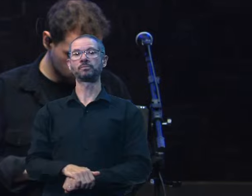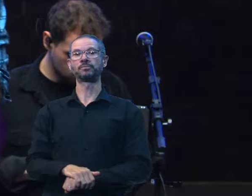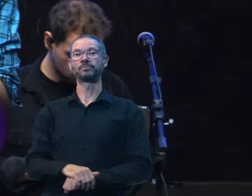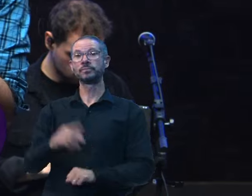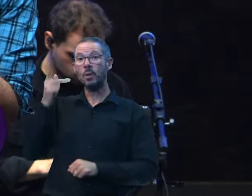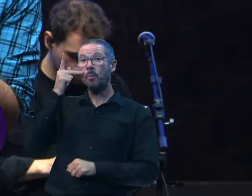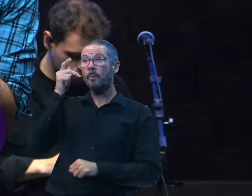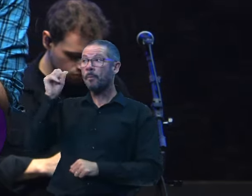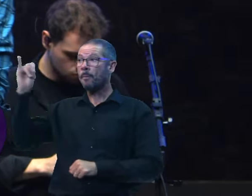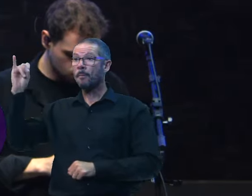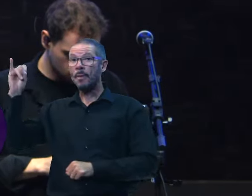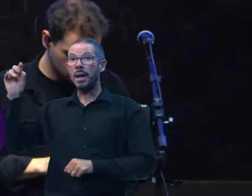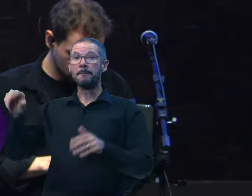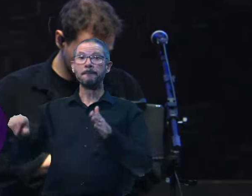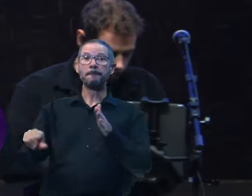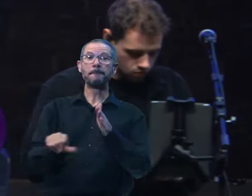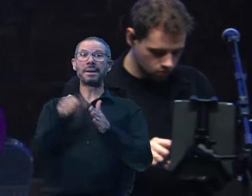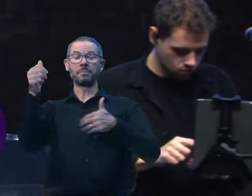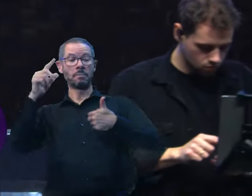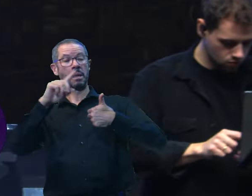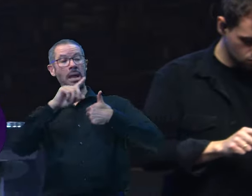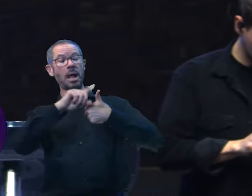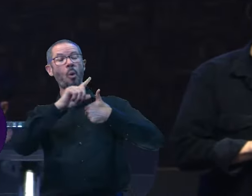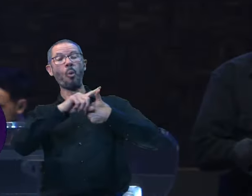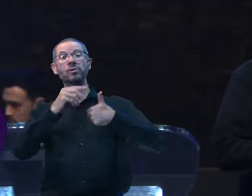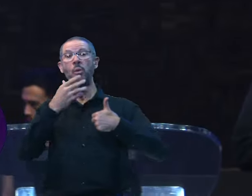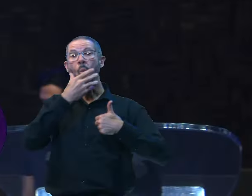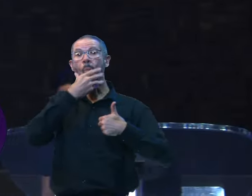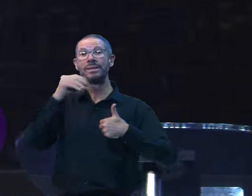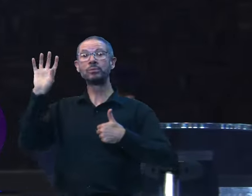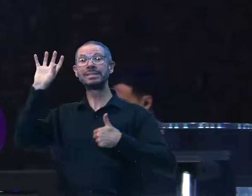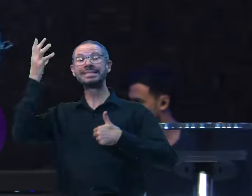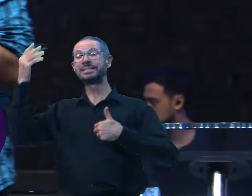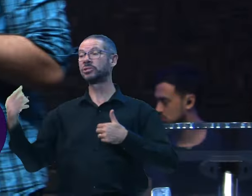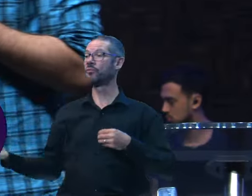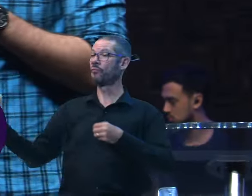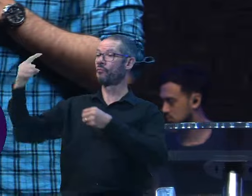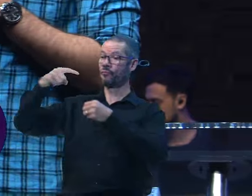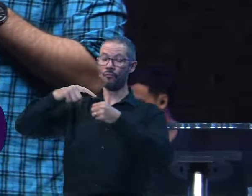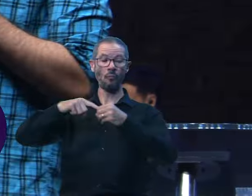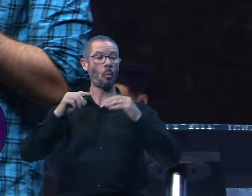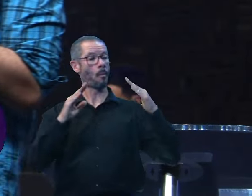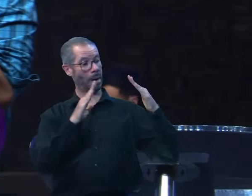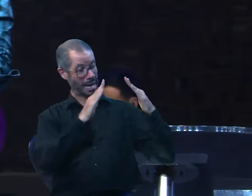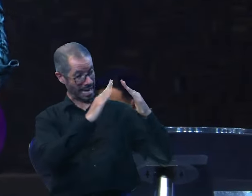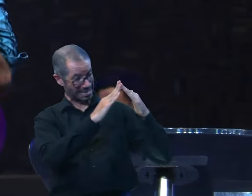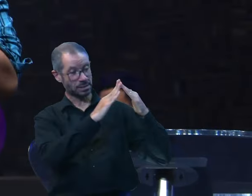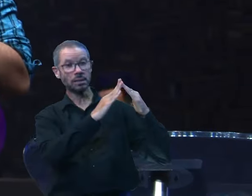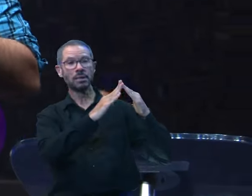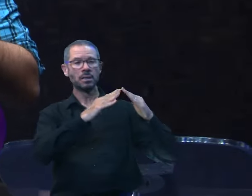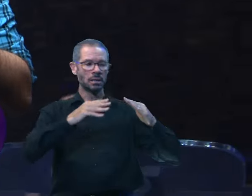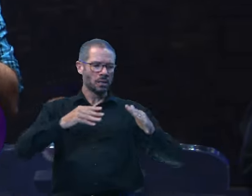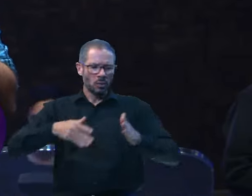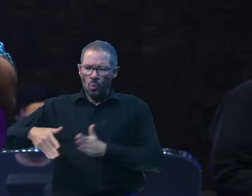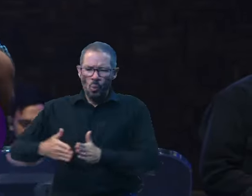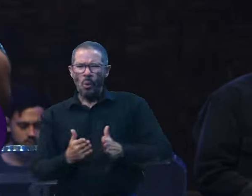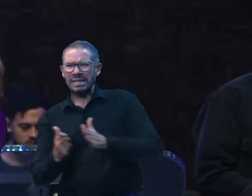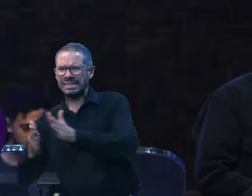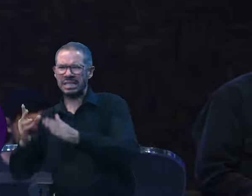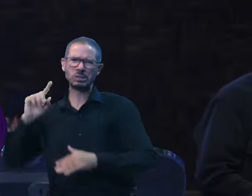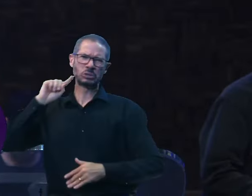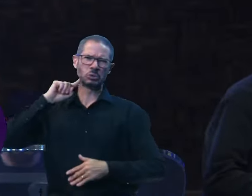O pai, primeira coisa, quando aquele menino decide voltar para casa, ele está na estrada, sujo,